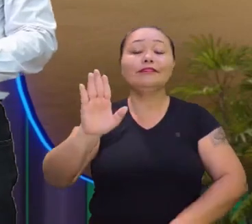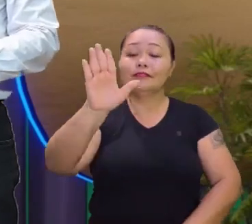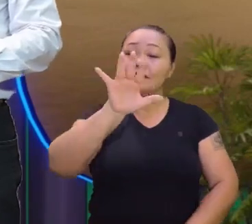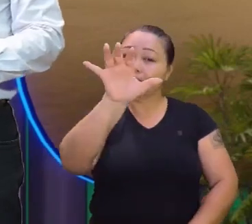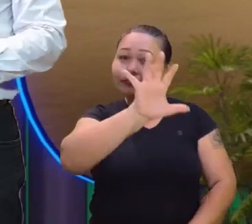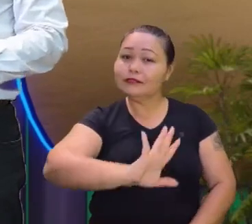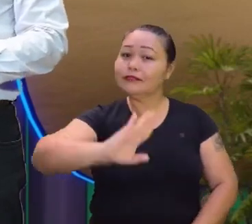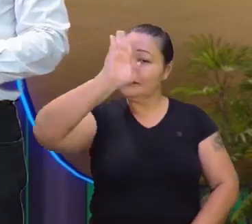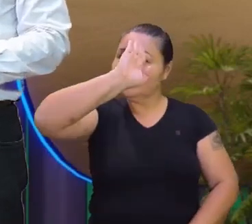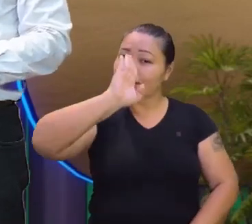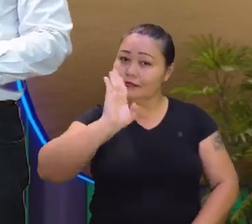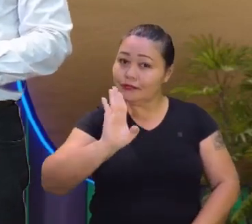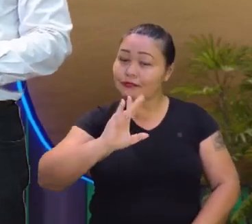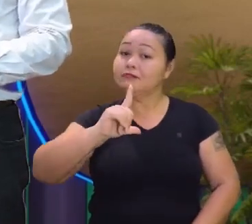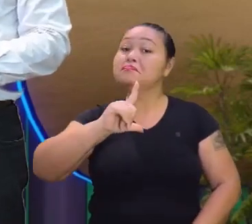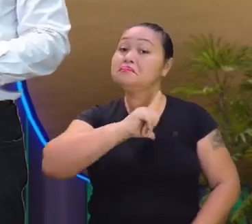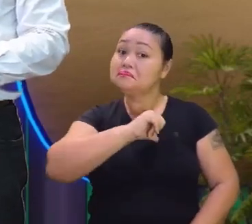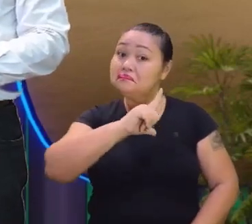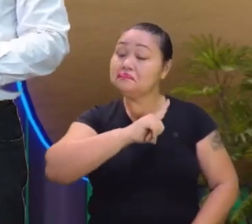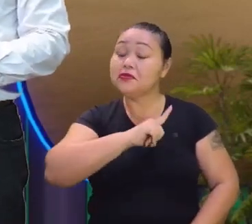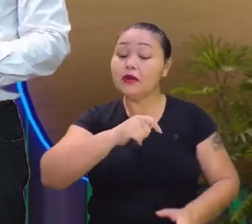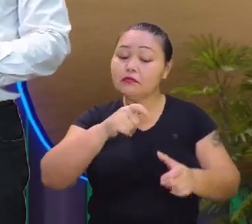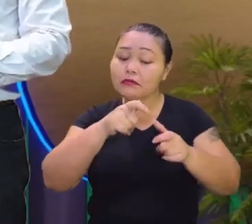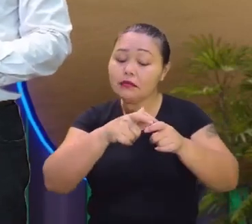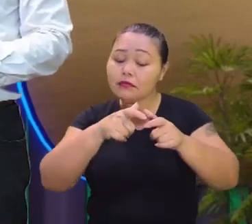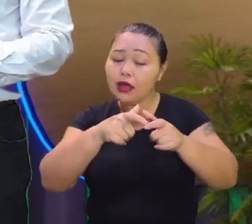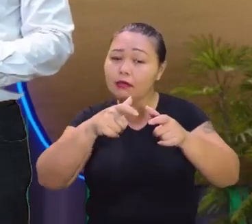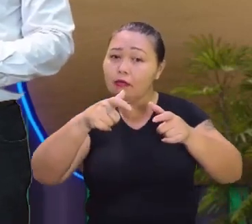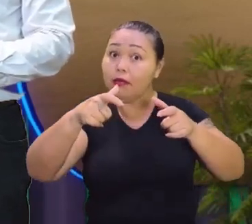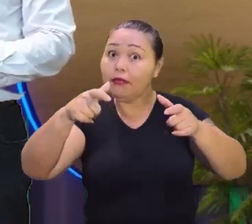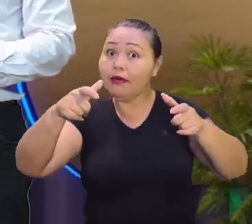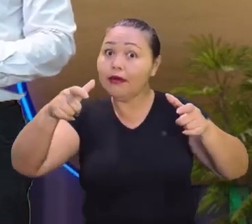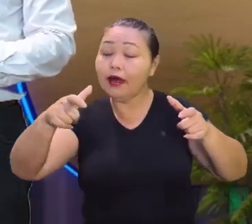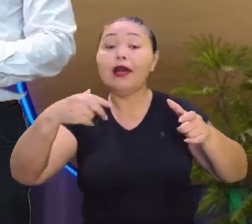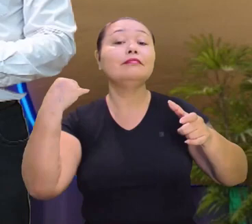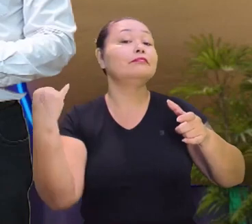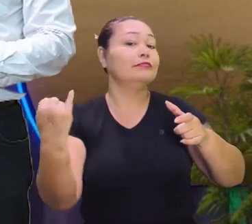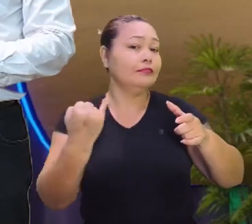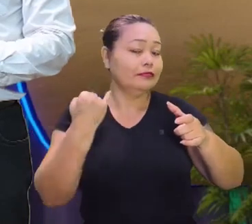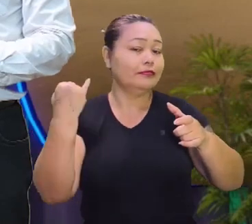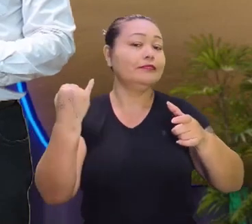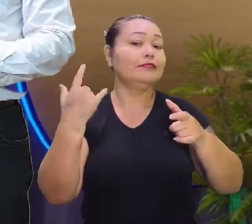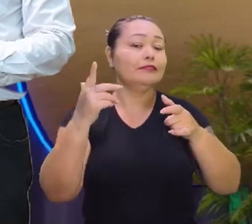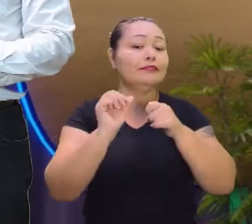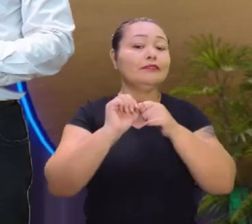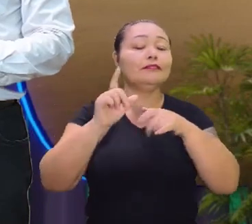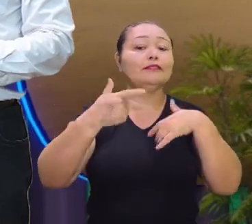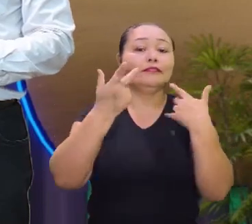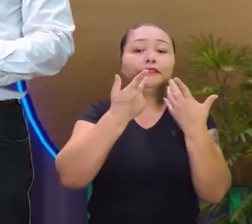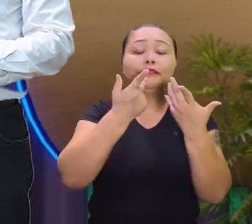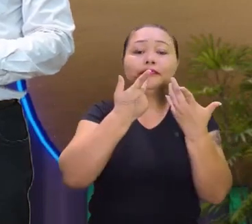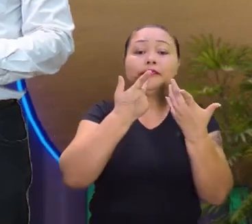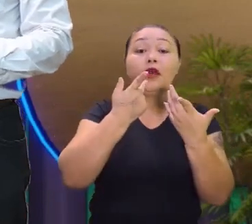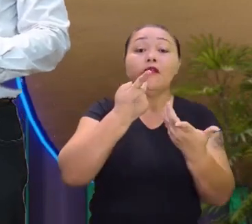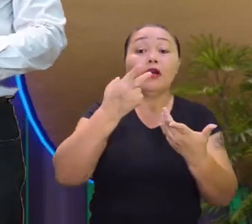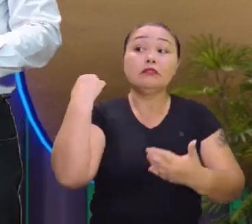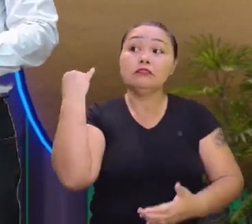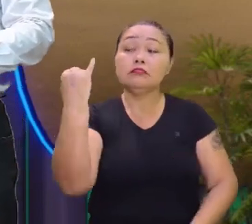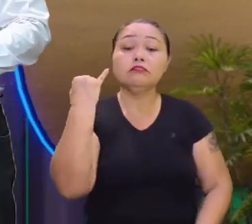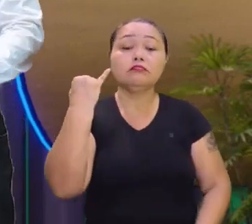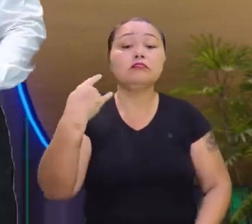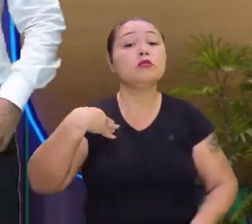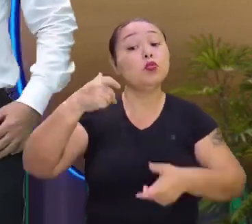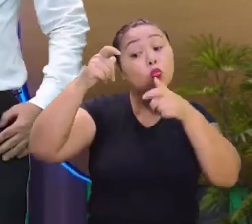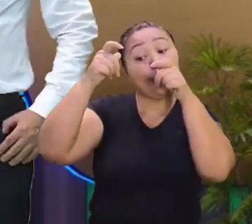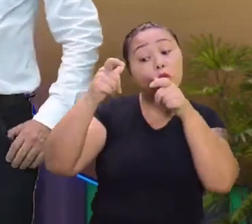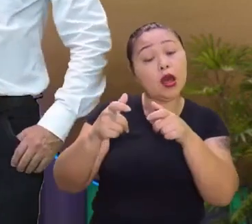Brasil. Perfeito. Certo? Então, assim, a análise bem interessante do professor, falando assim, às vezes, quando a gente fala da importância, né, por